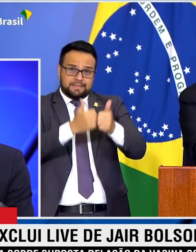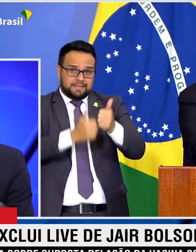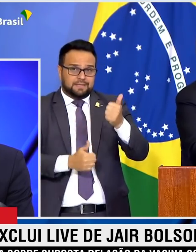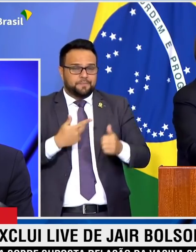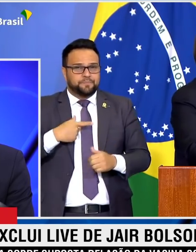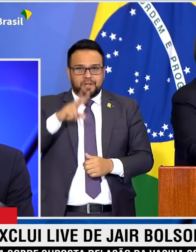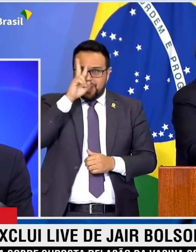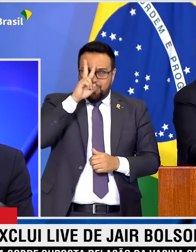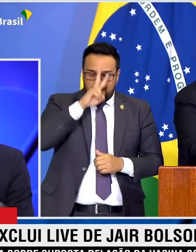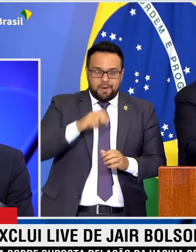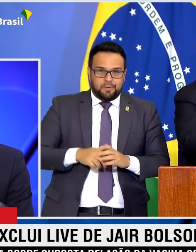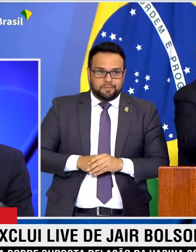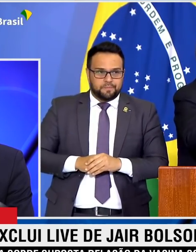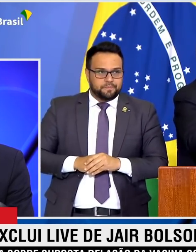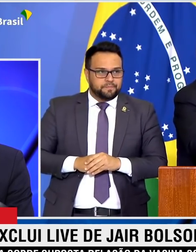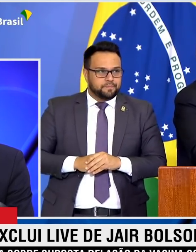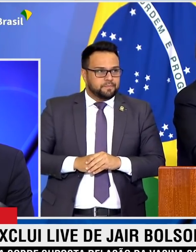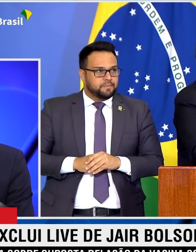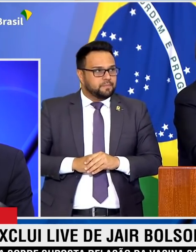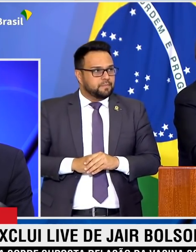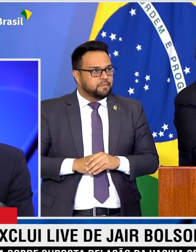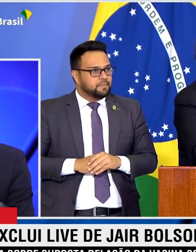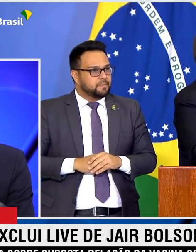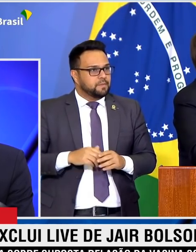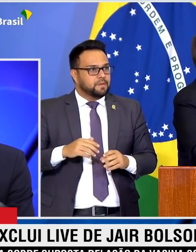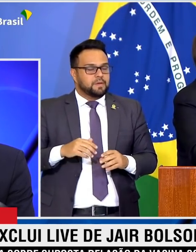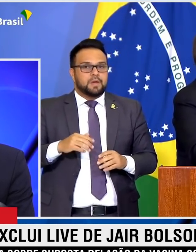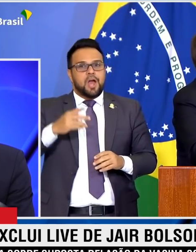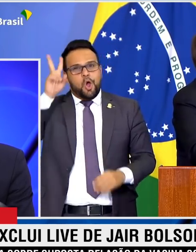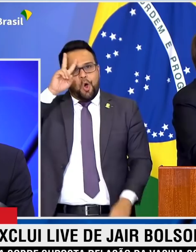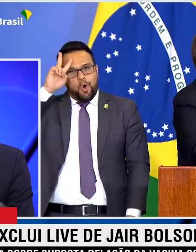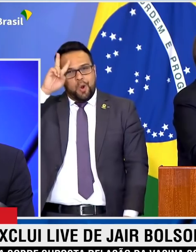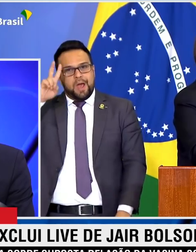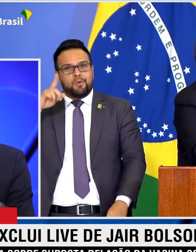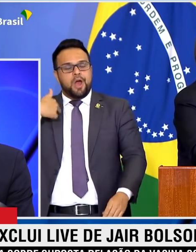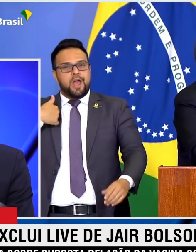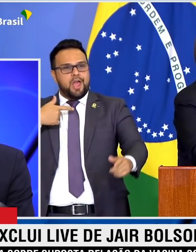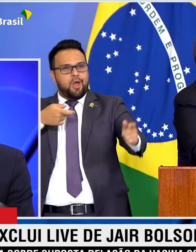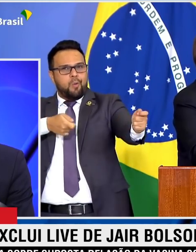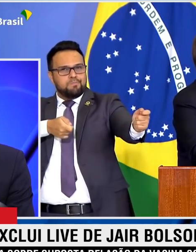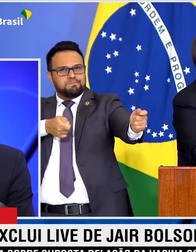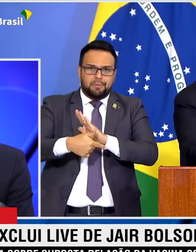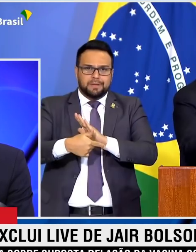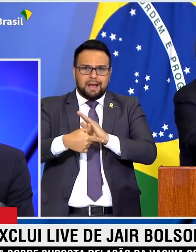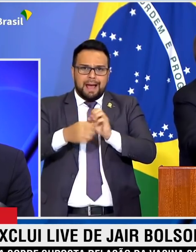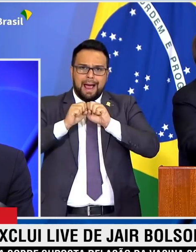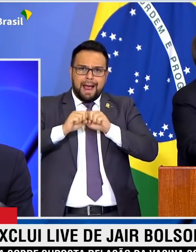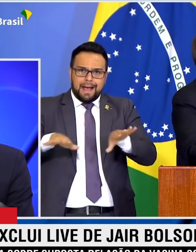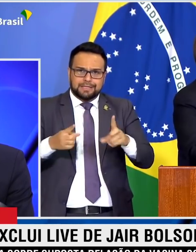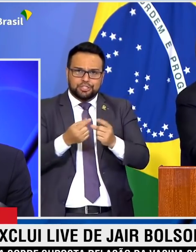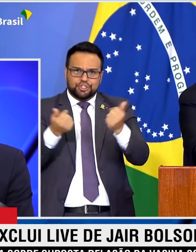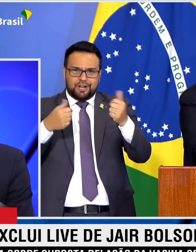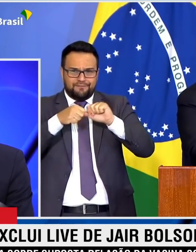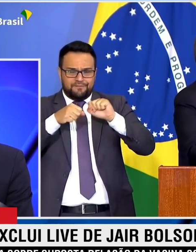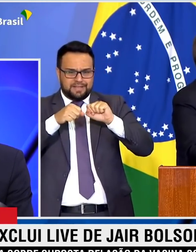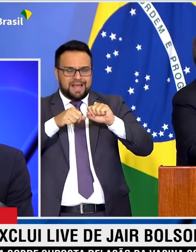fato esse esforço aí se malabarismo que o Governo está querendo fazer para turbinar o auxílio Brasil furar